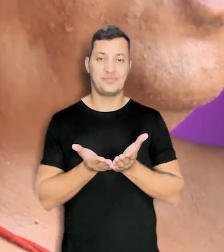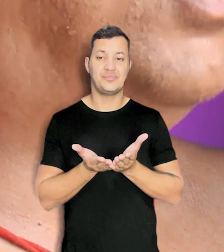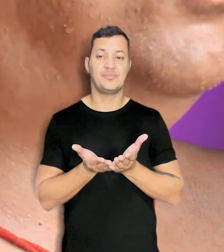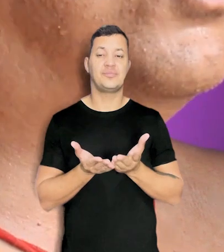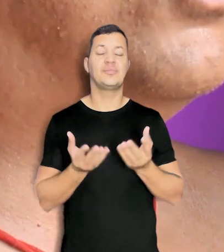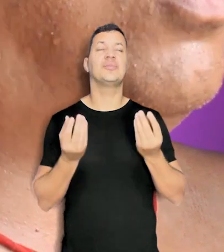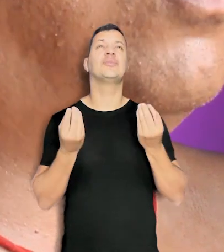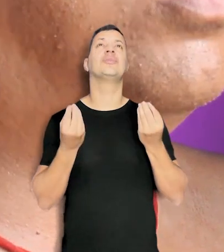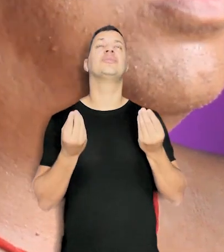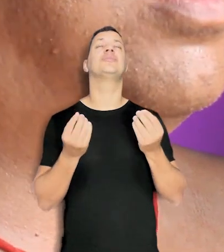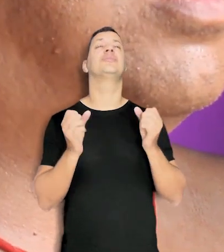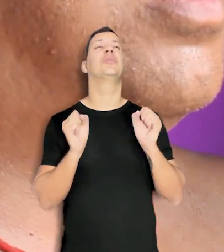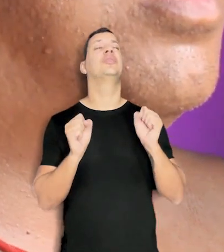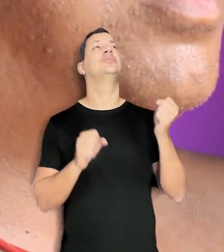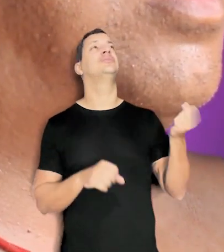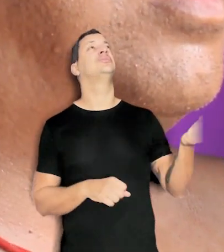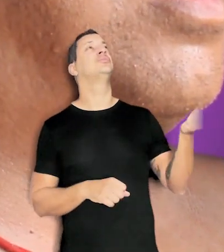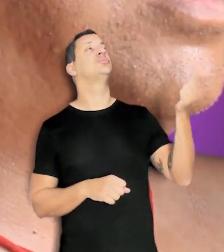como pode o sol